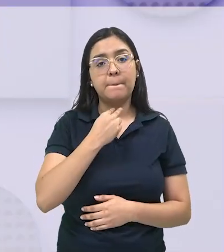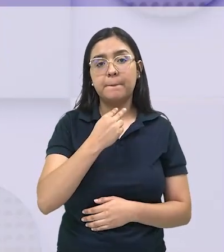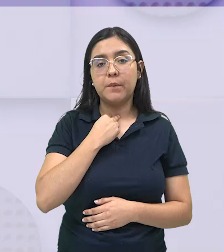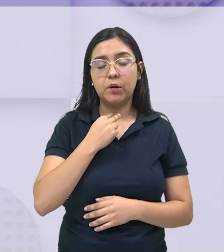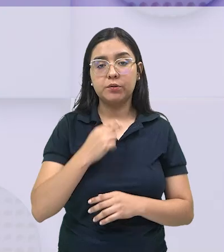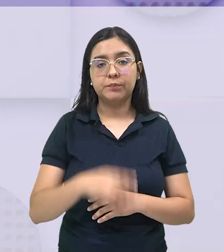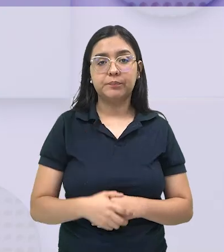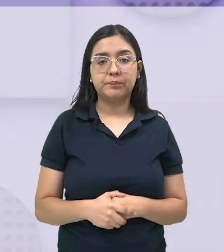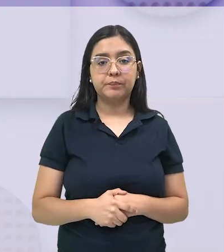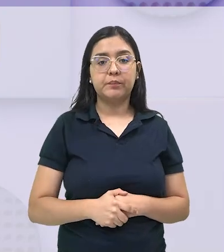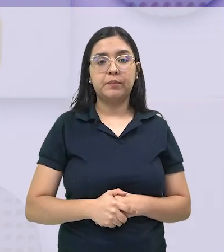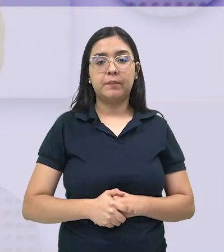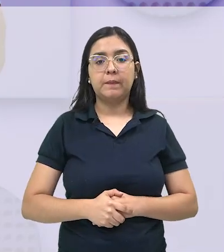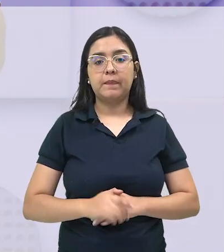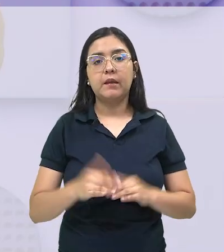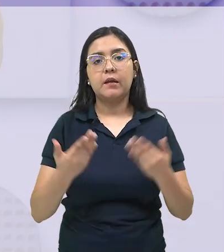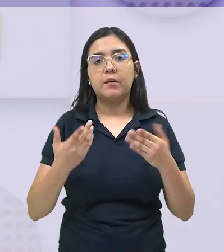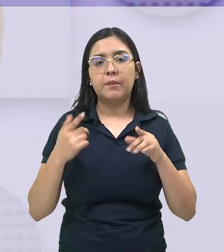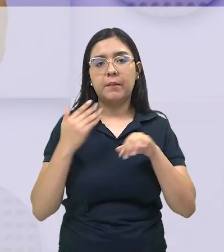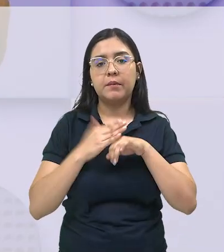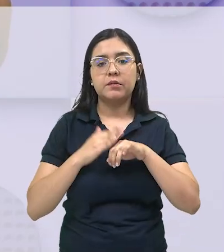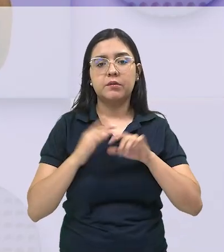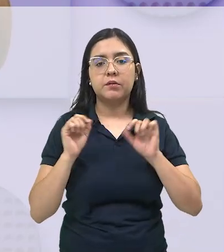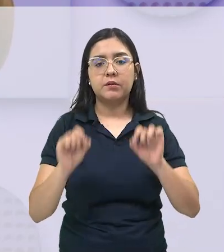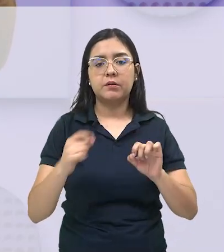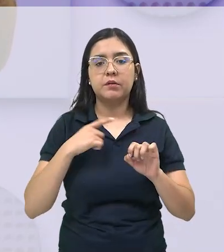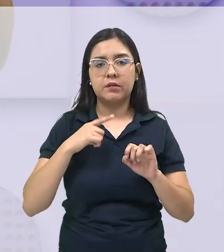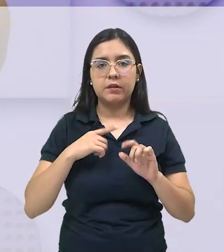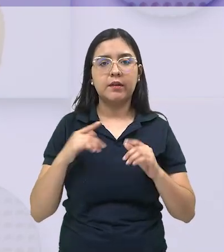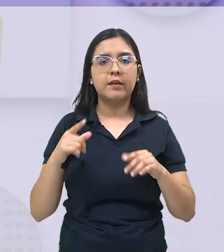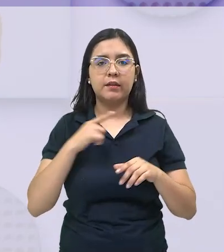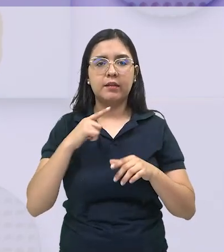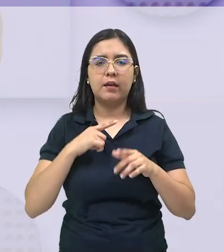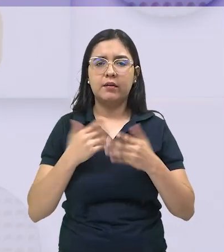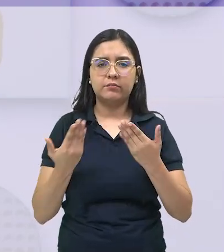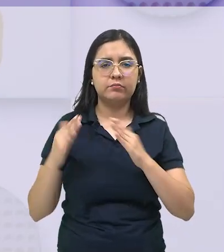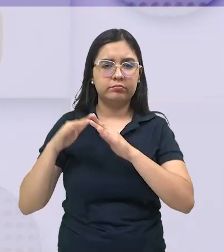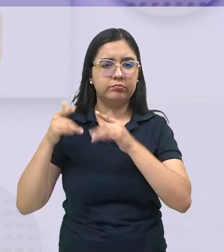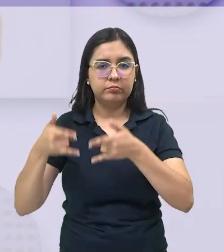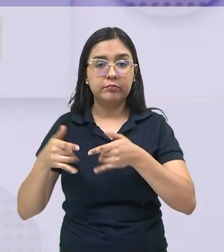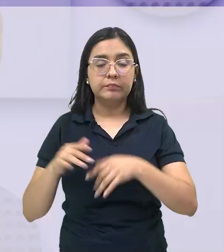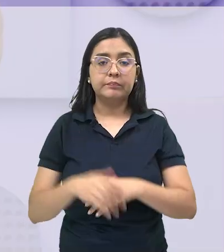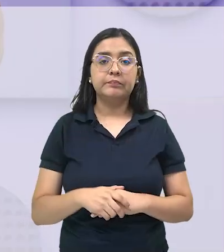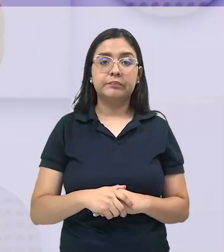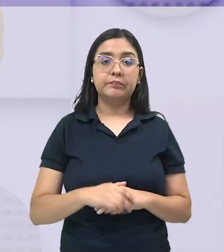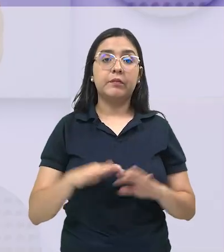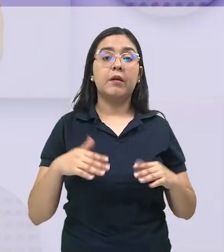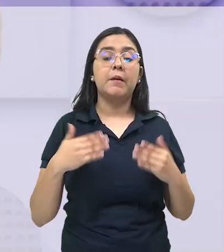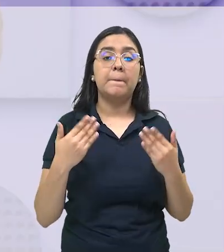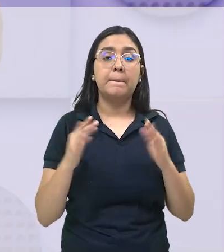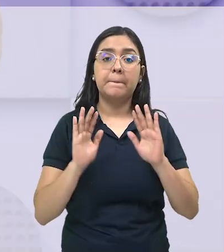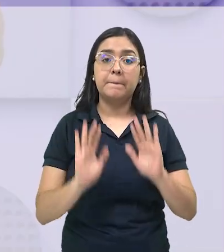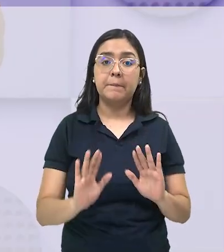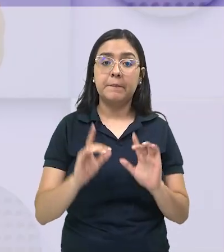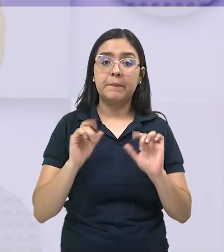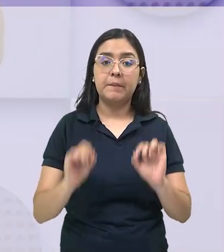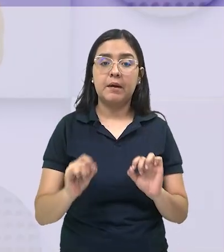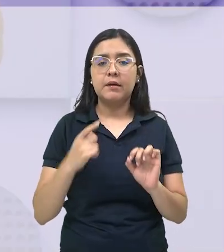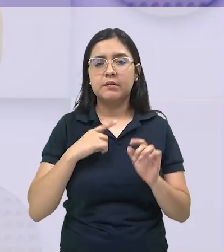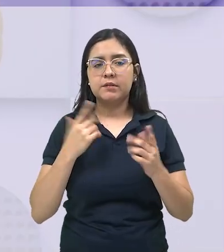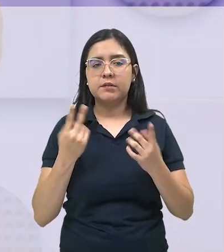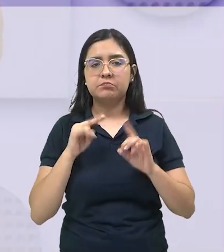uma prática, inclusive, muito feita aí pelas funerárias aqui no Brasil afora. Mas essas